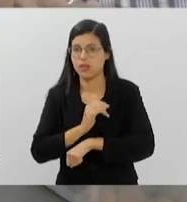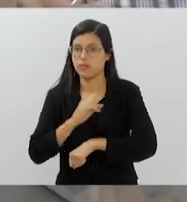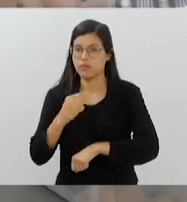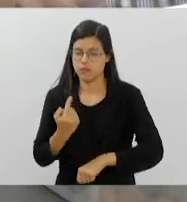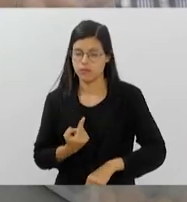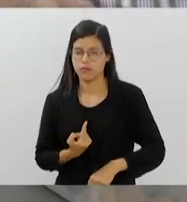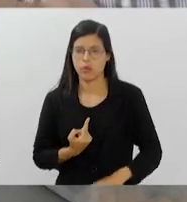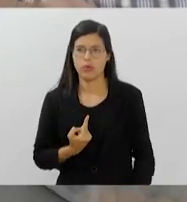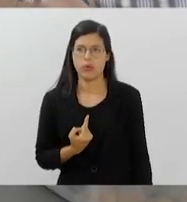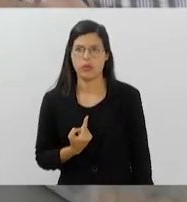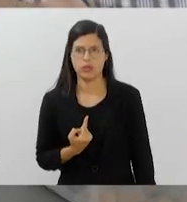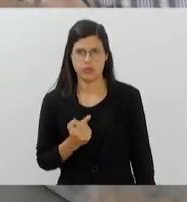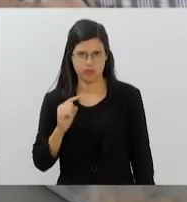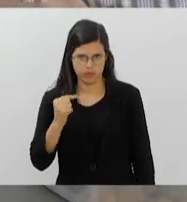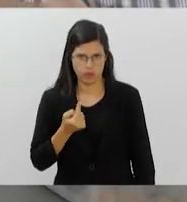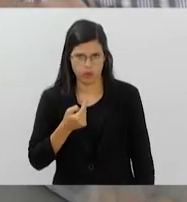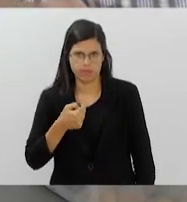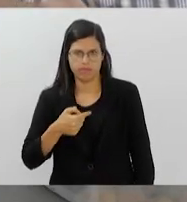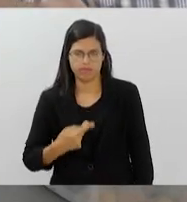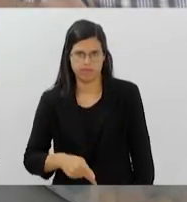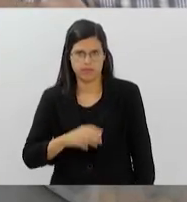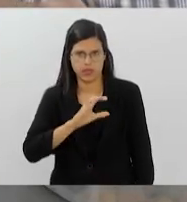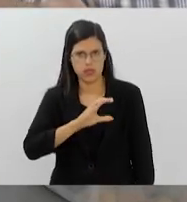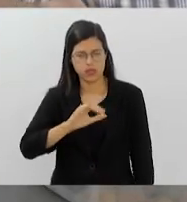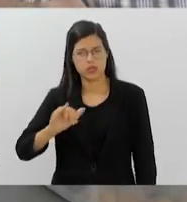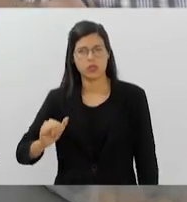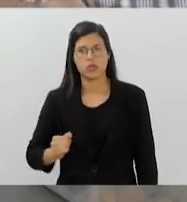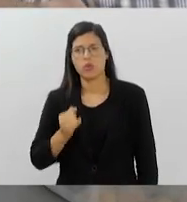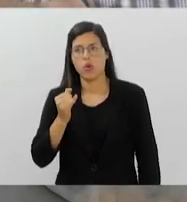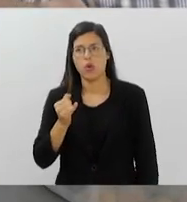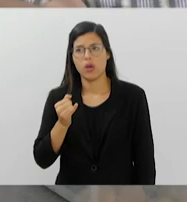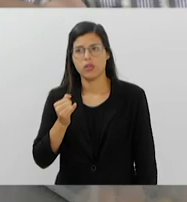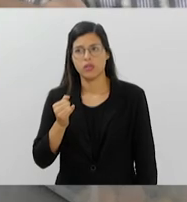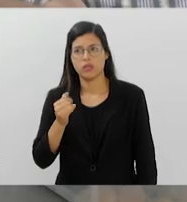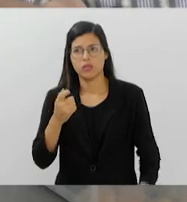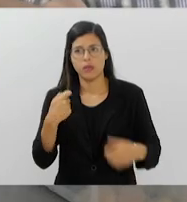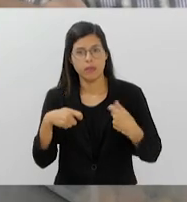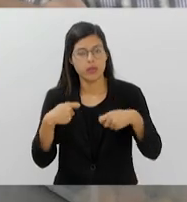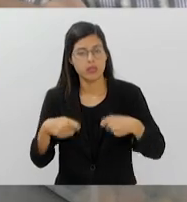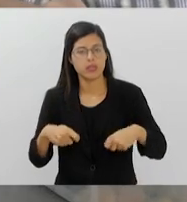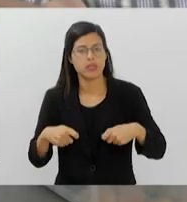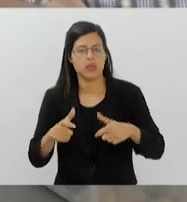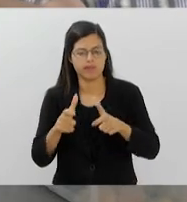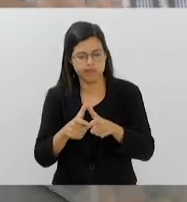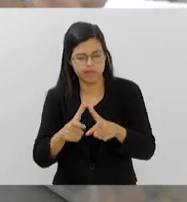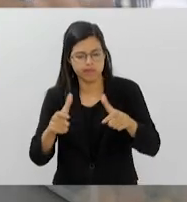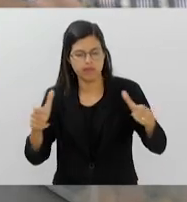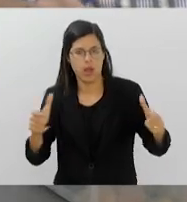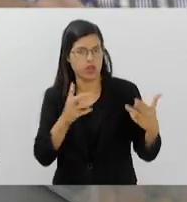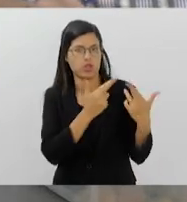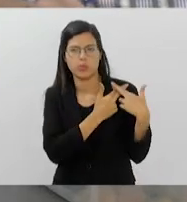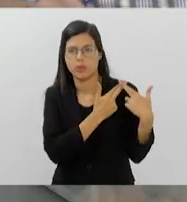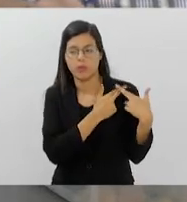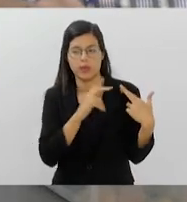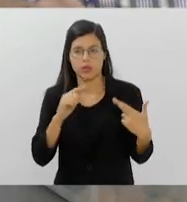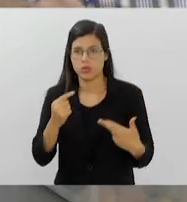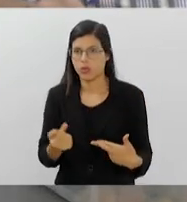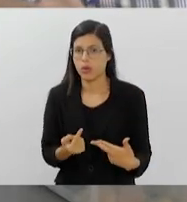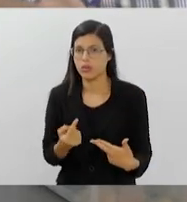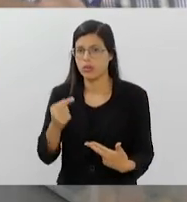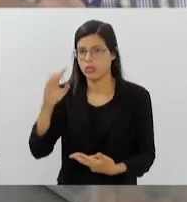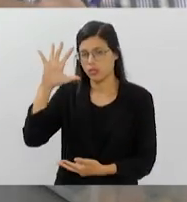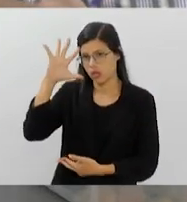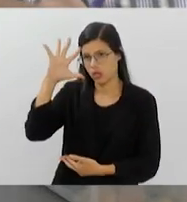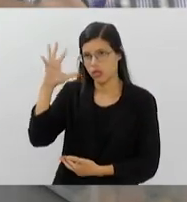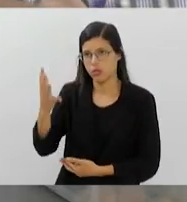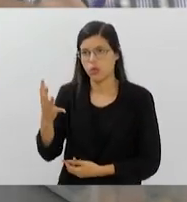inclusive, nós aqui na CCJ, ampliamos o escopo do que a gente pode fazer. E a gente realmente resolveu